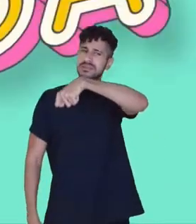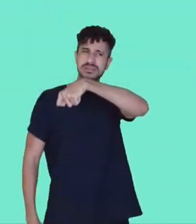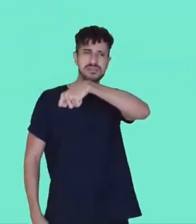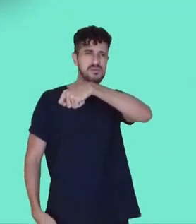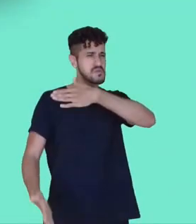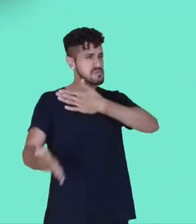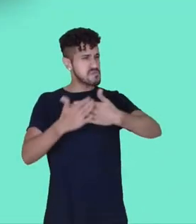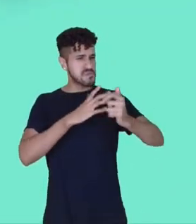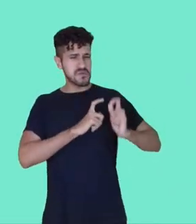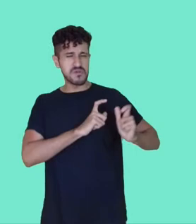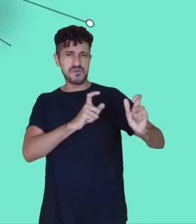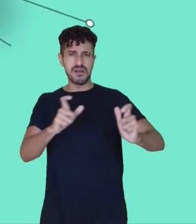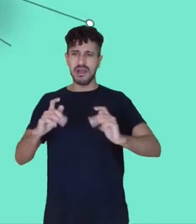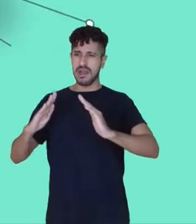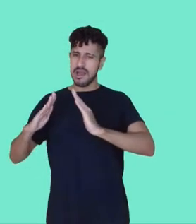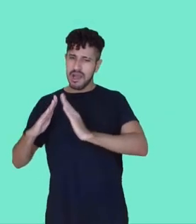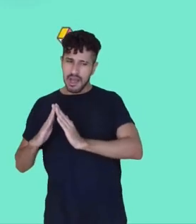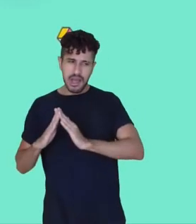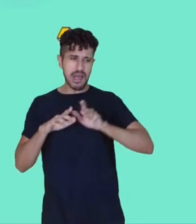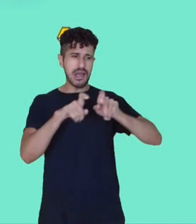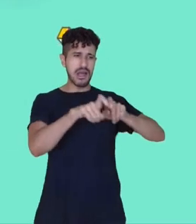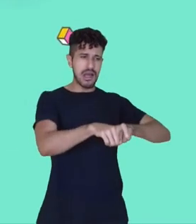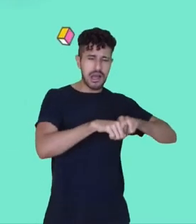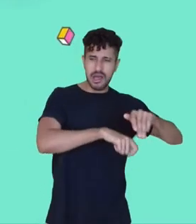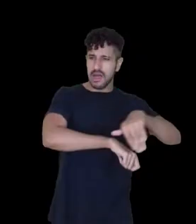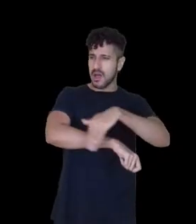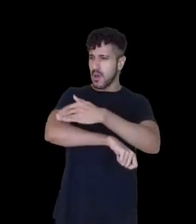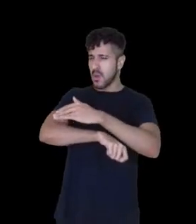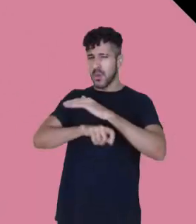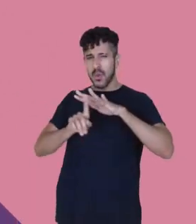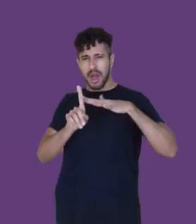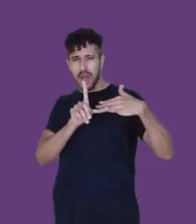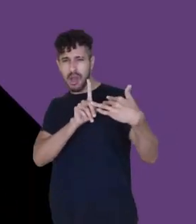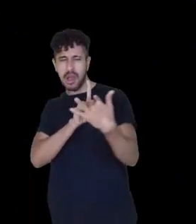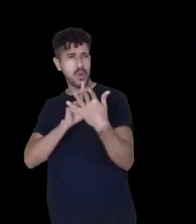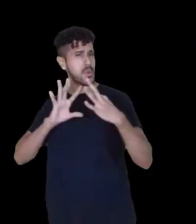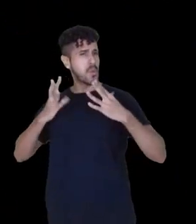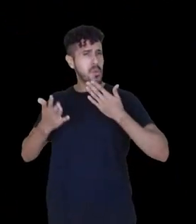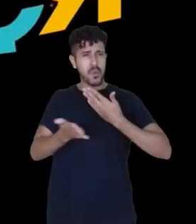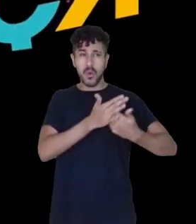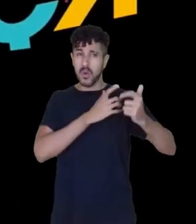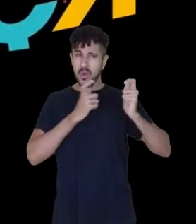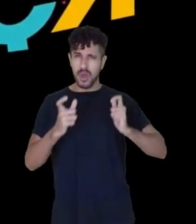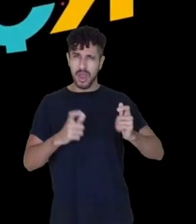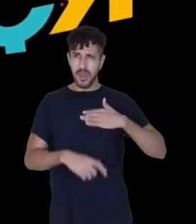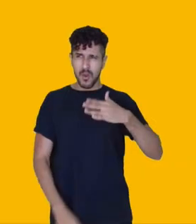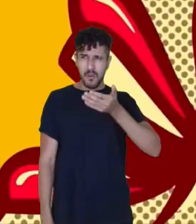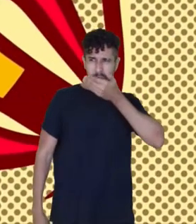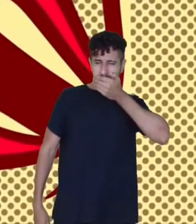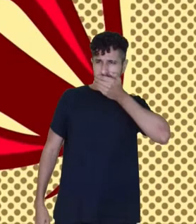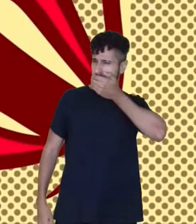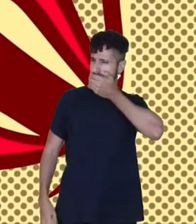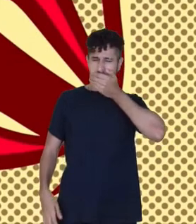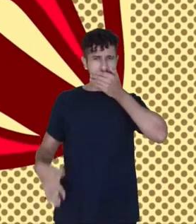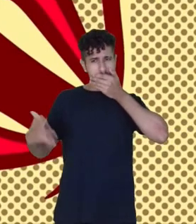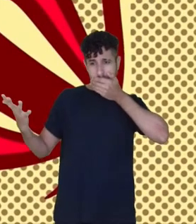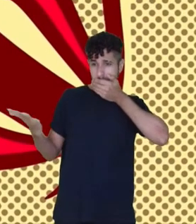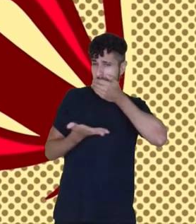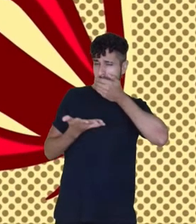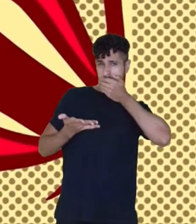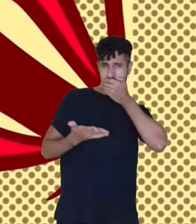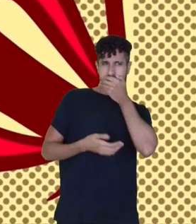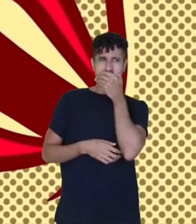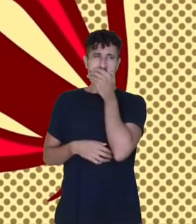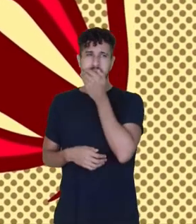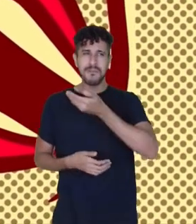Seja em casa, no campo, na rua ou na praça. Chega de mordaça,